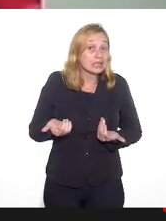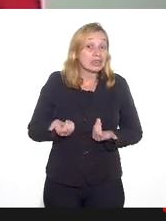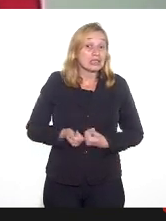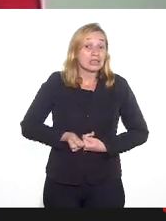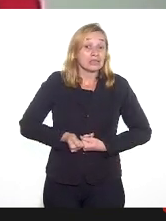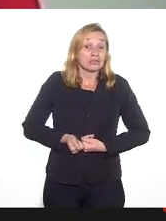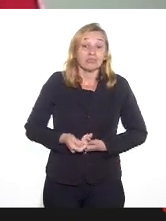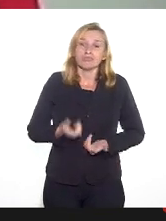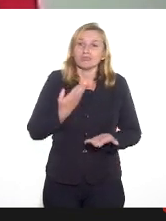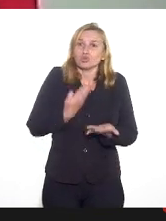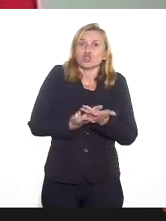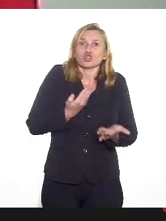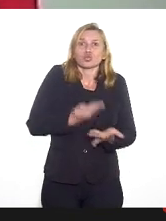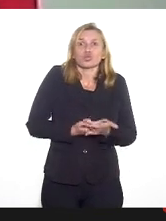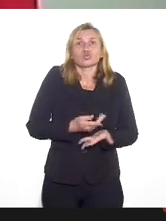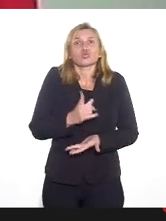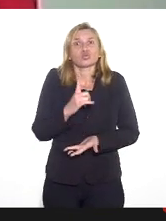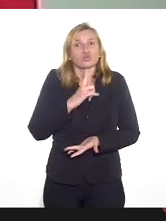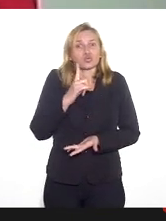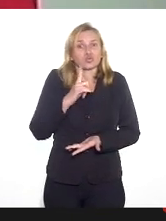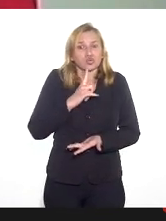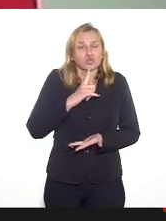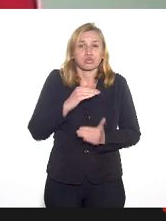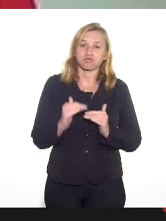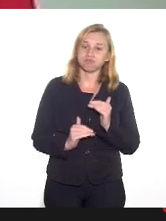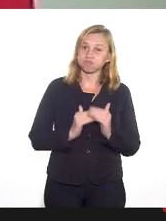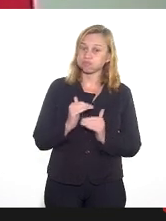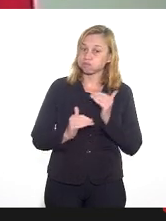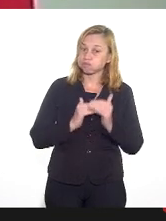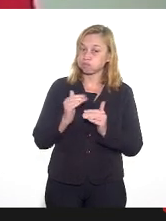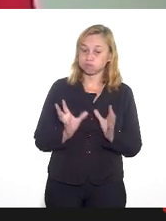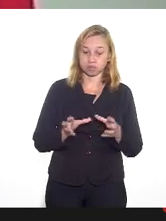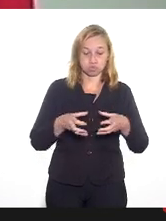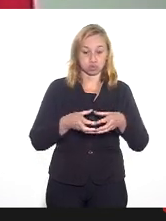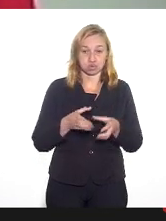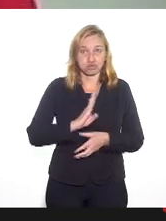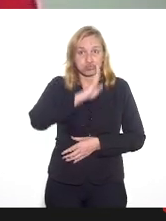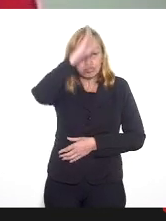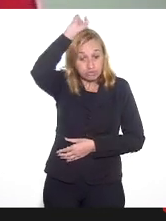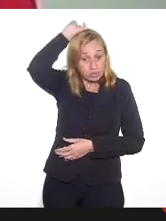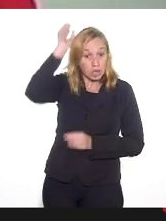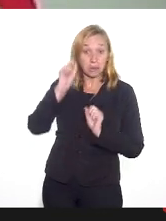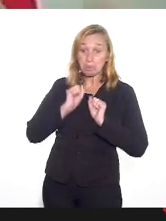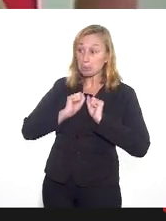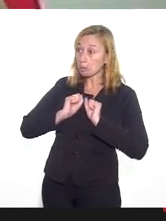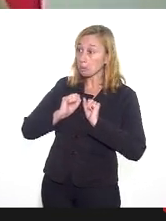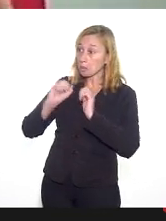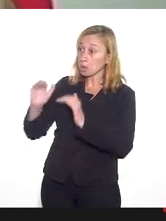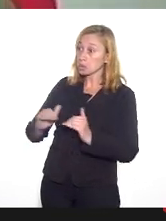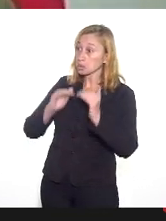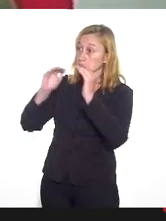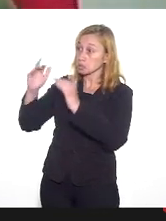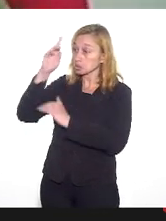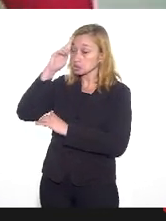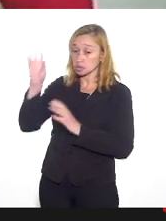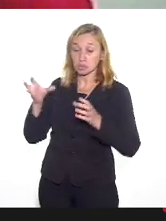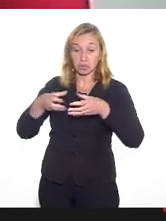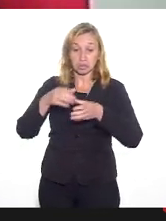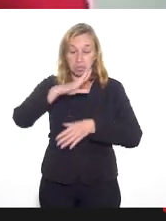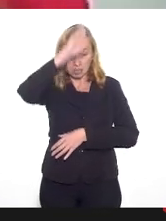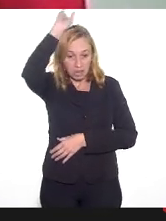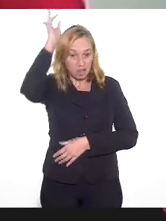um estudo que está sendo desenvolvido pelo Corpo de Bombeiros, que Vossa Excelência faz questão de